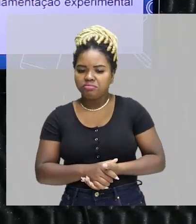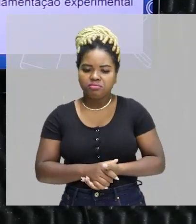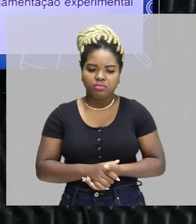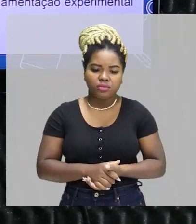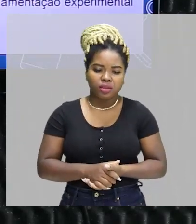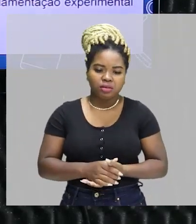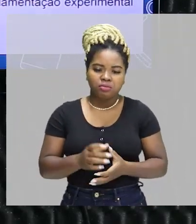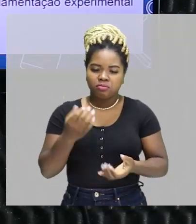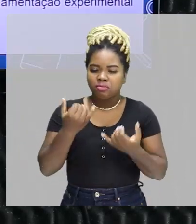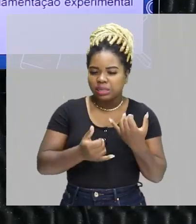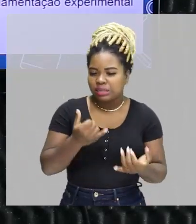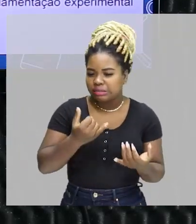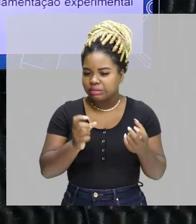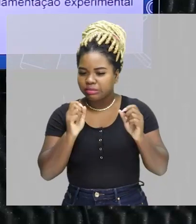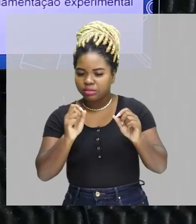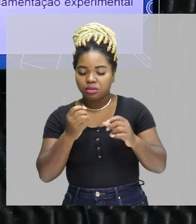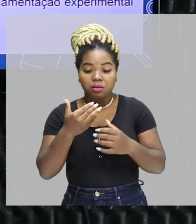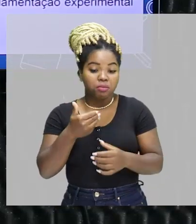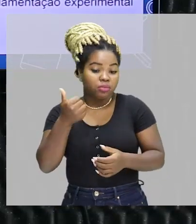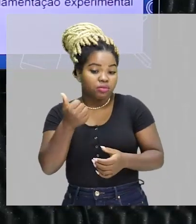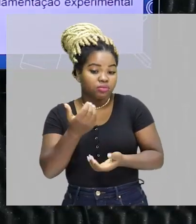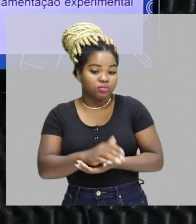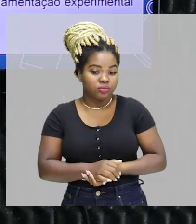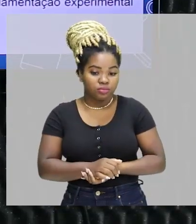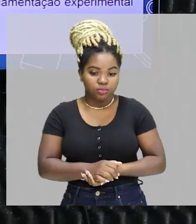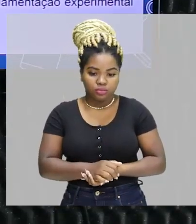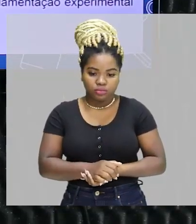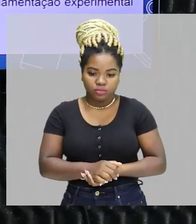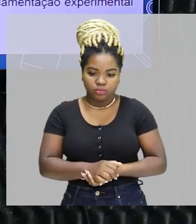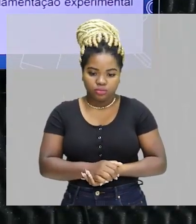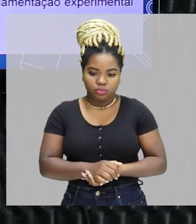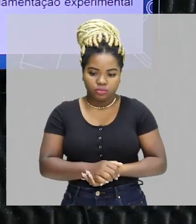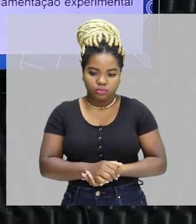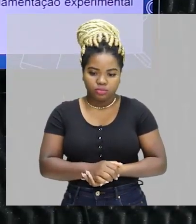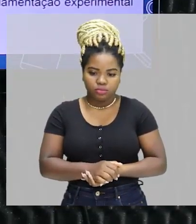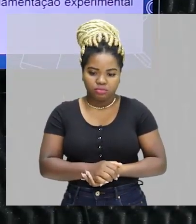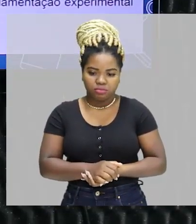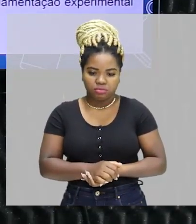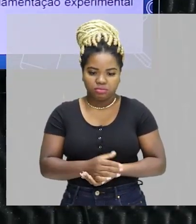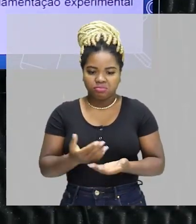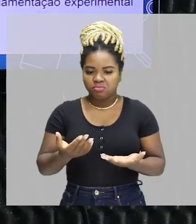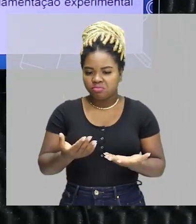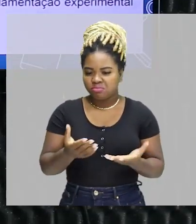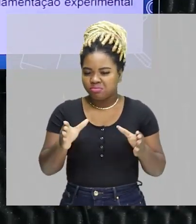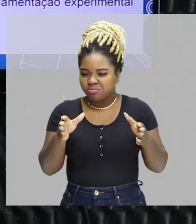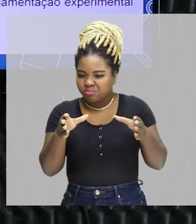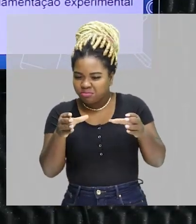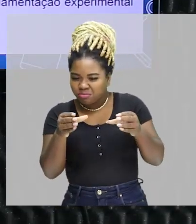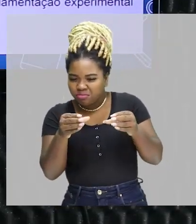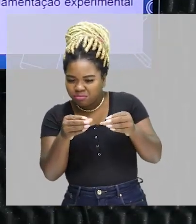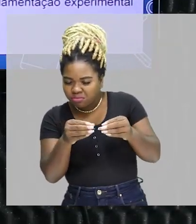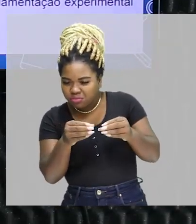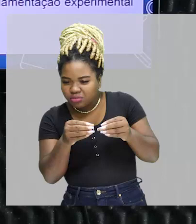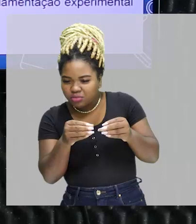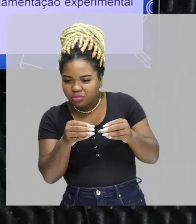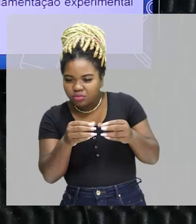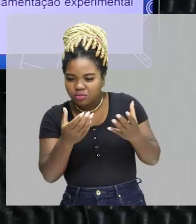conhecimento intelectivo e a inspiração racional, certo? Fica um reducionismo no conceito